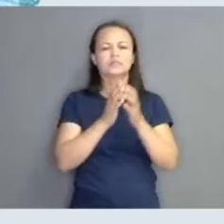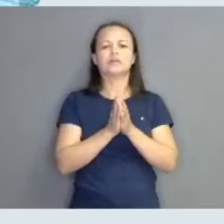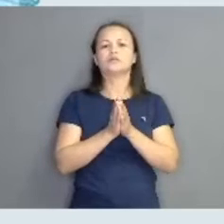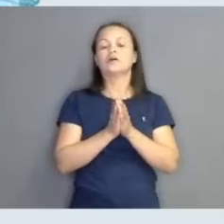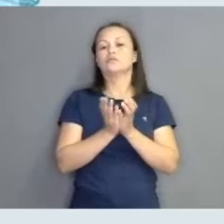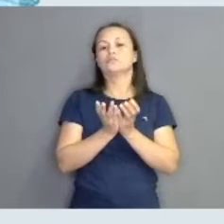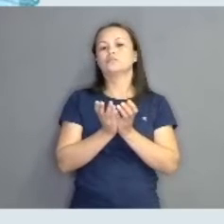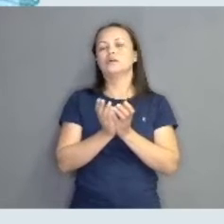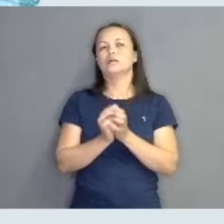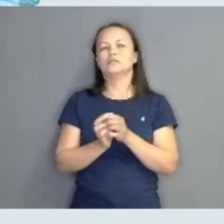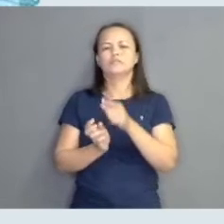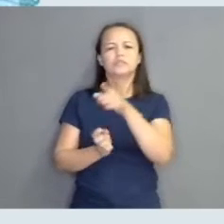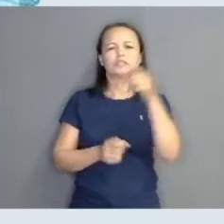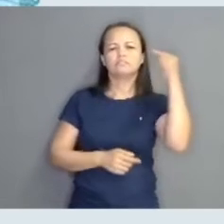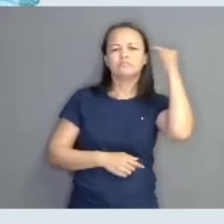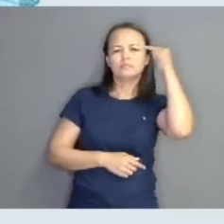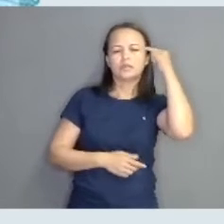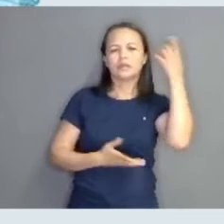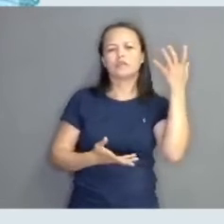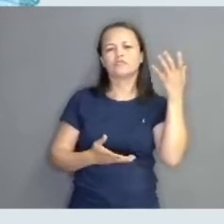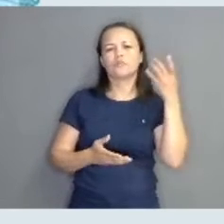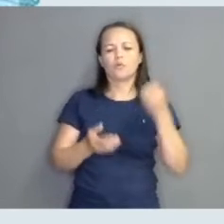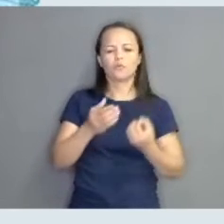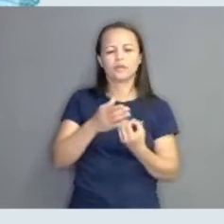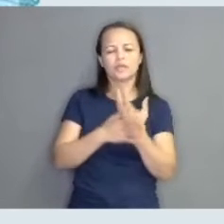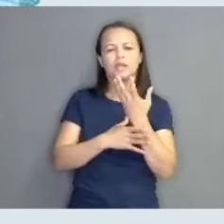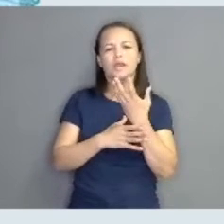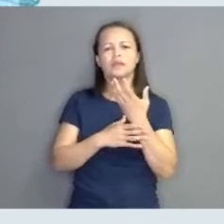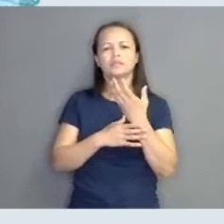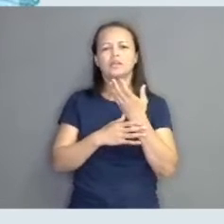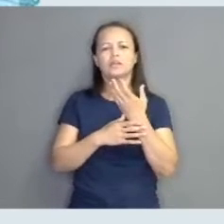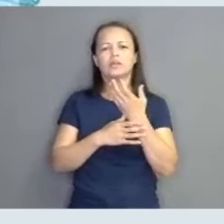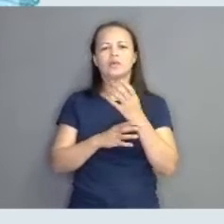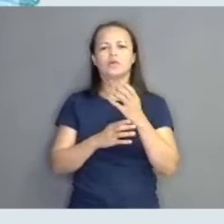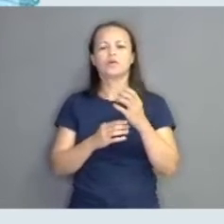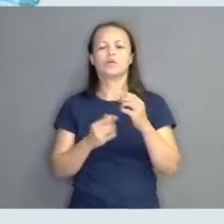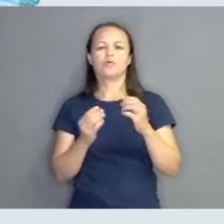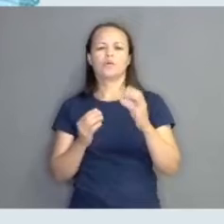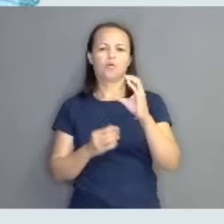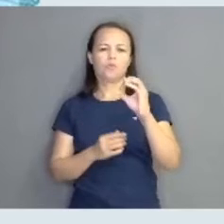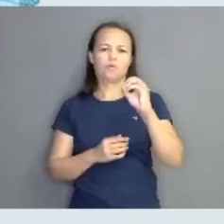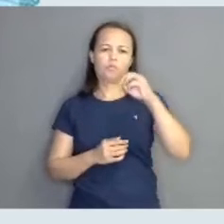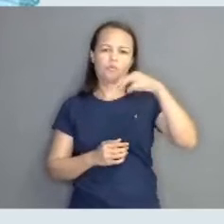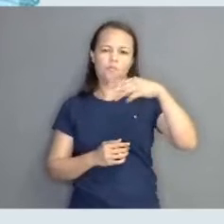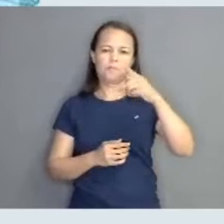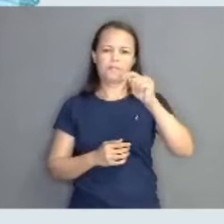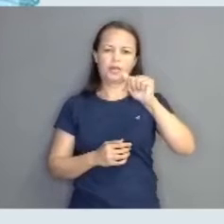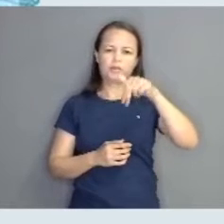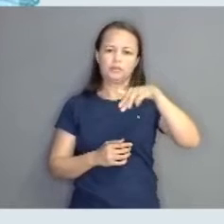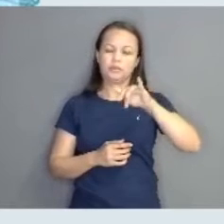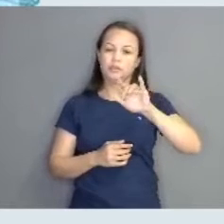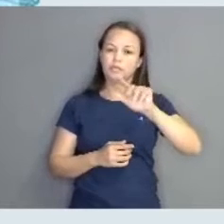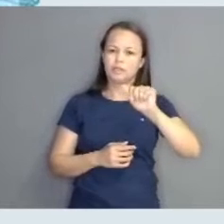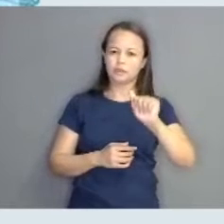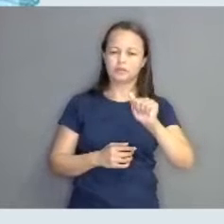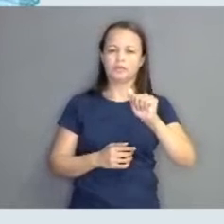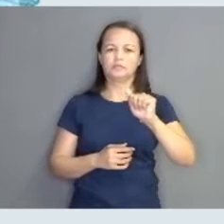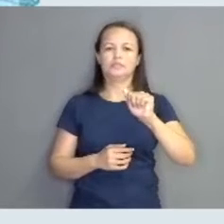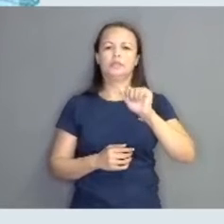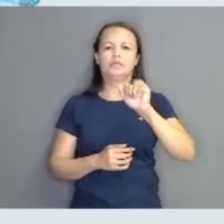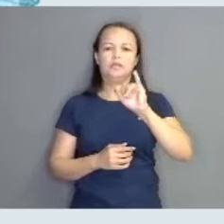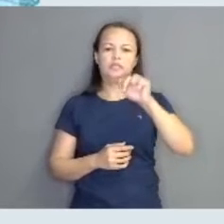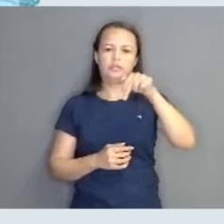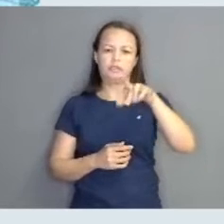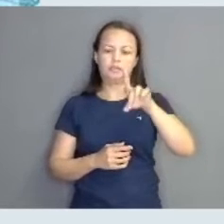criadas chamadas Companhia das Índias, tanto ocidentais quanto orientais. A Inglaterra tinha um